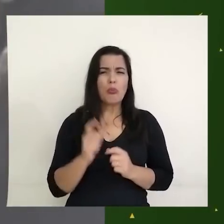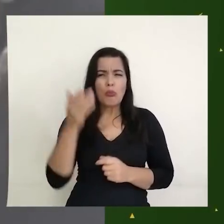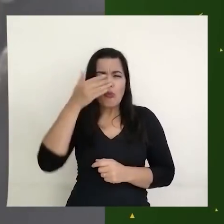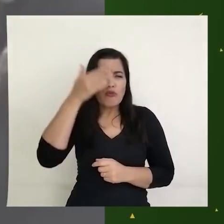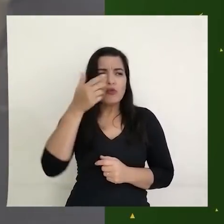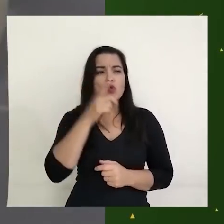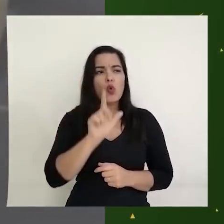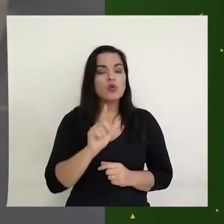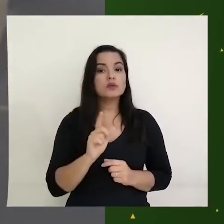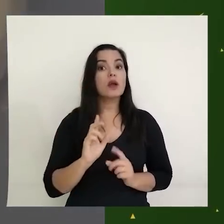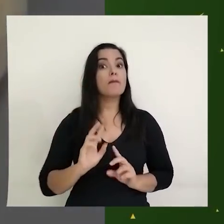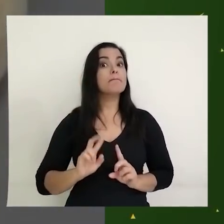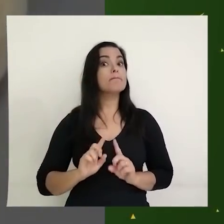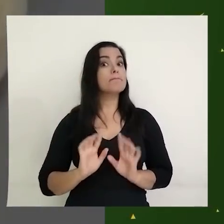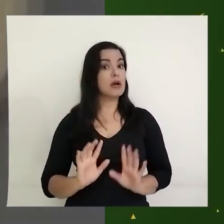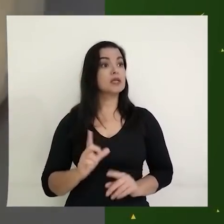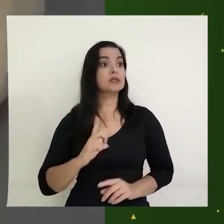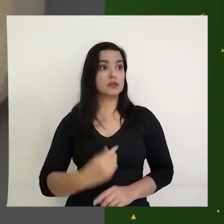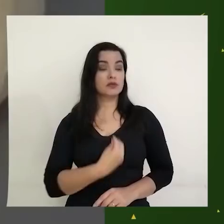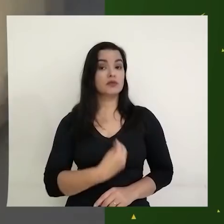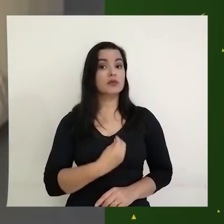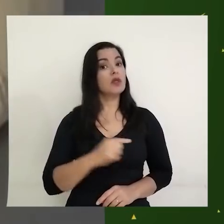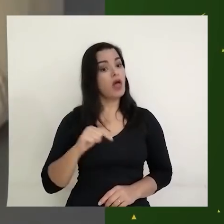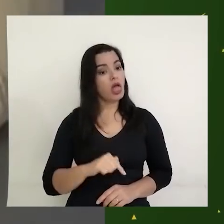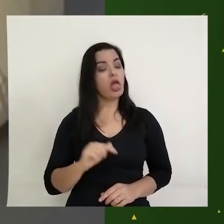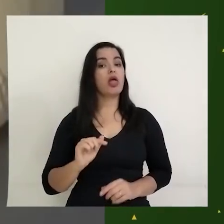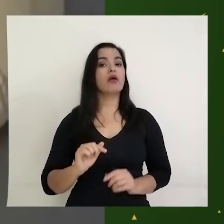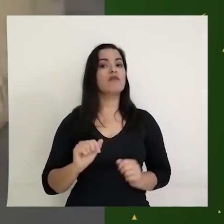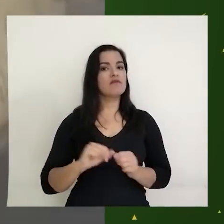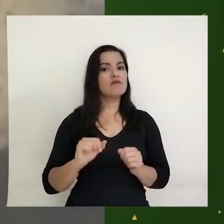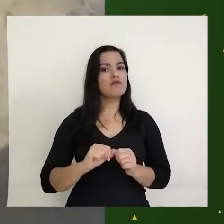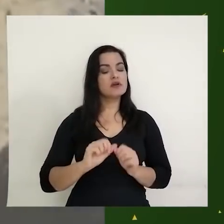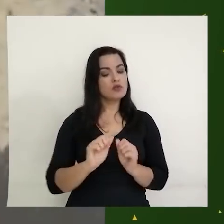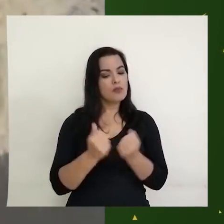o fermento que faz o pão crescer.